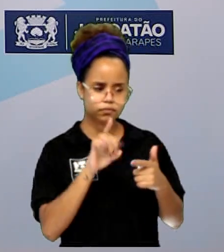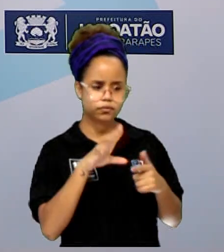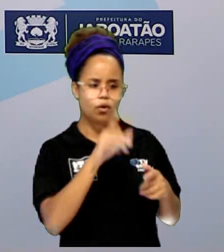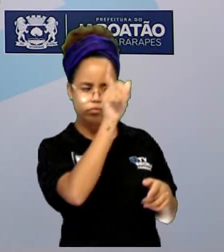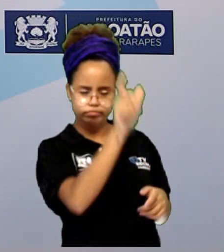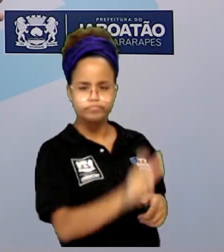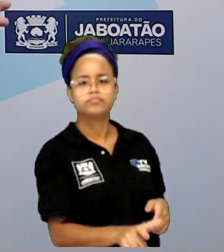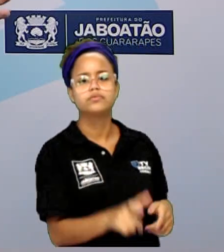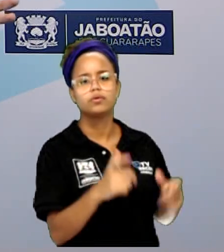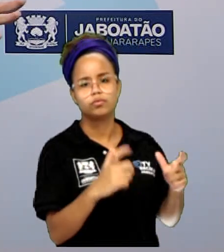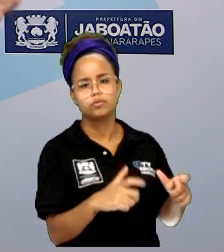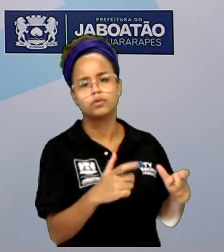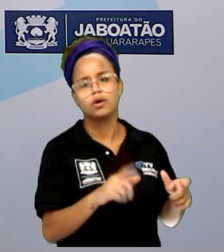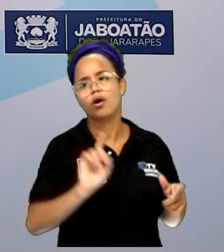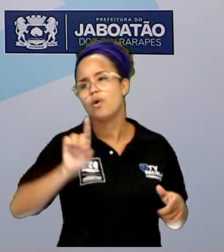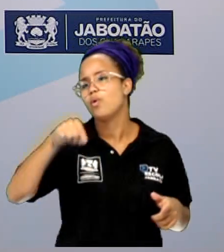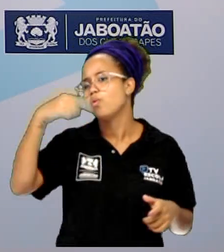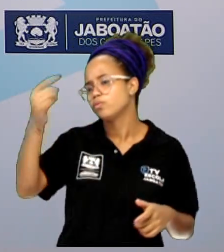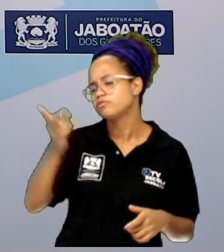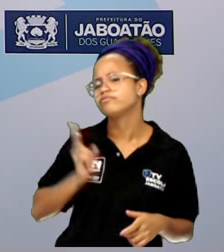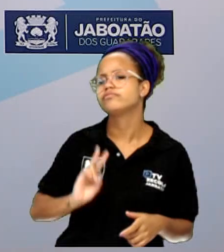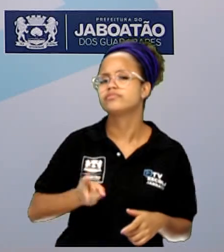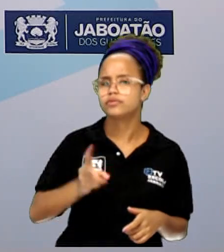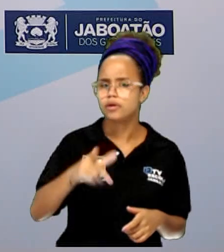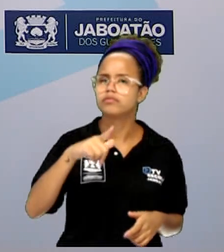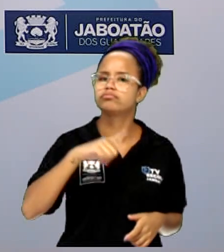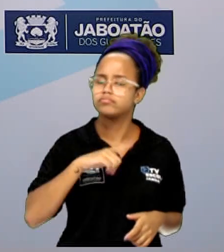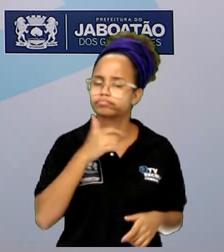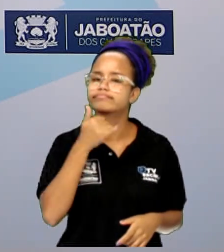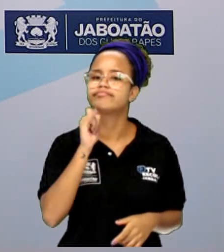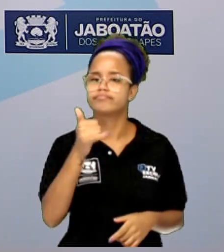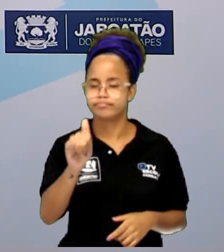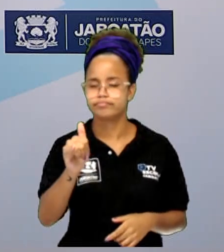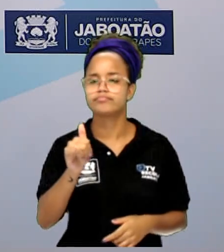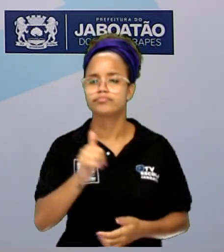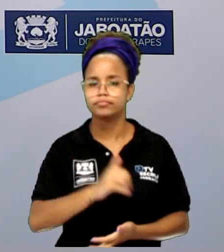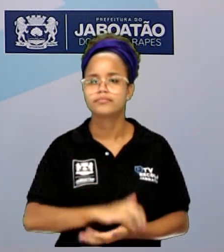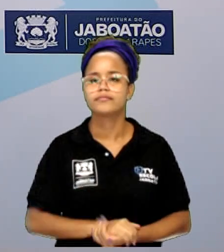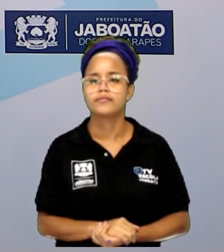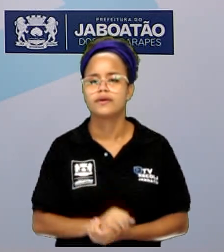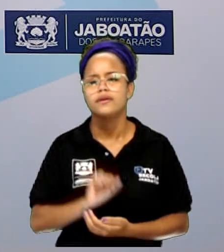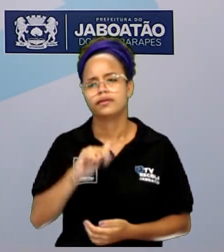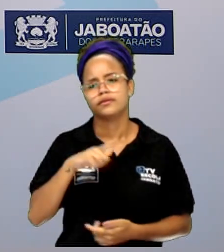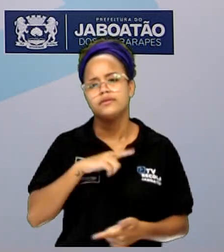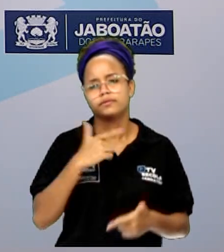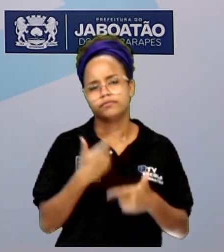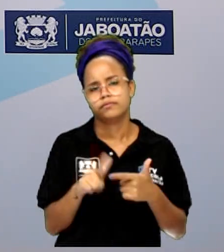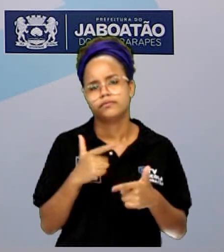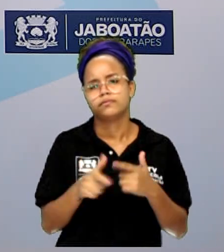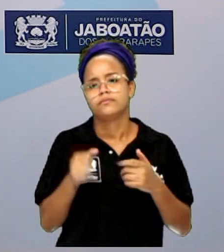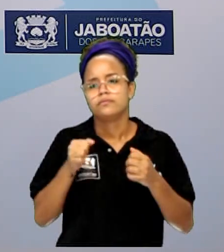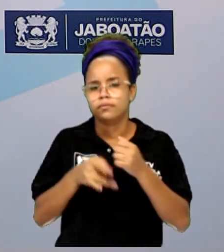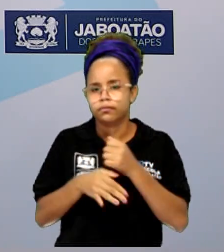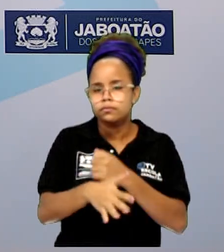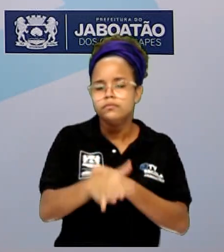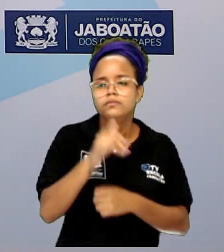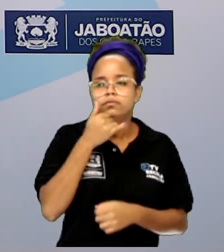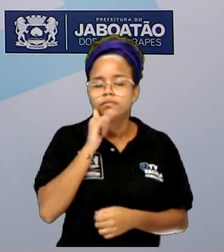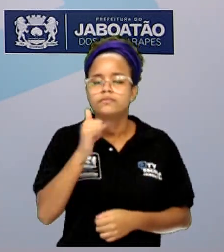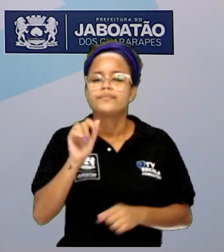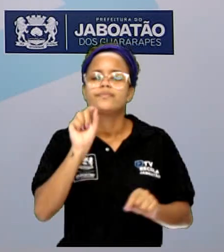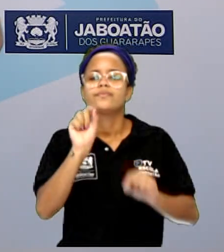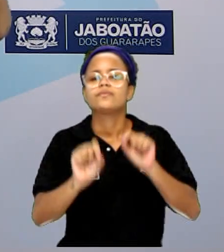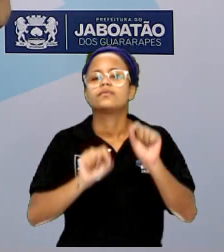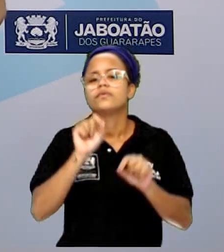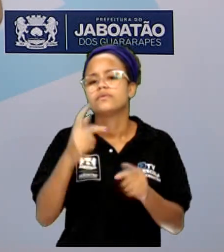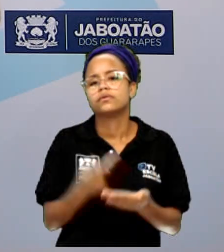né, da casa, a outra parte vai continuar tendo energia elétrica. Se tiver algum problema, uma fuga de energia, o que é que vai acontecer?